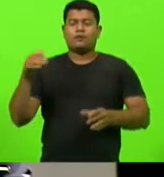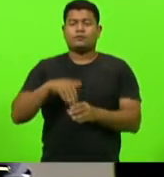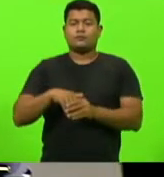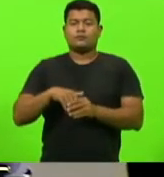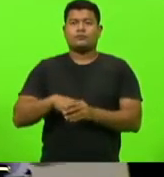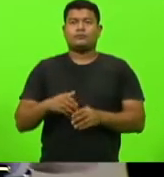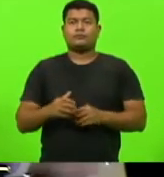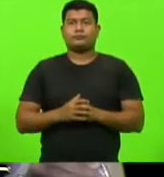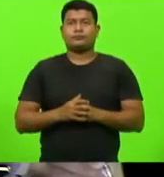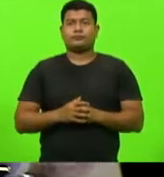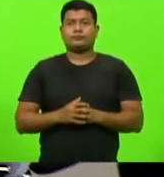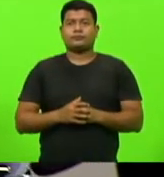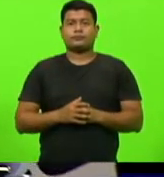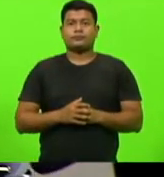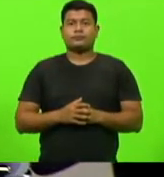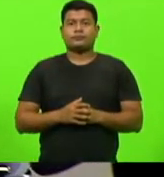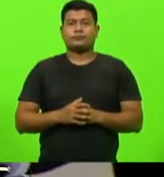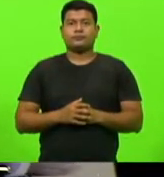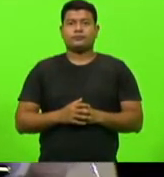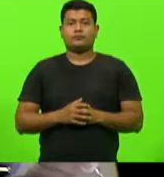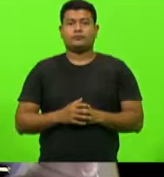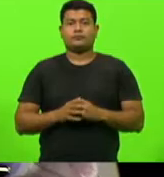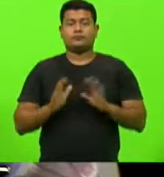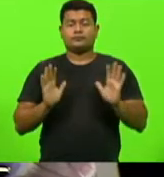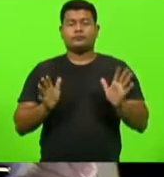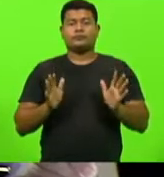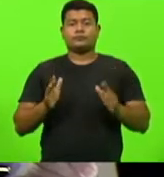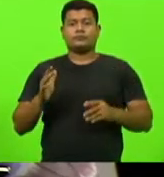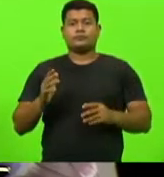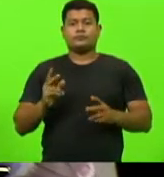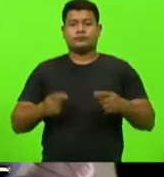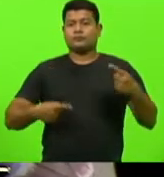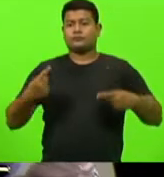Líder Cobalcini. Nós já estamos em discussão.